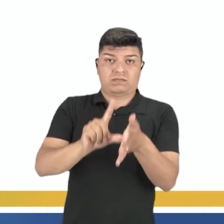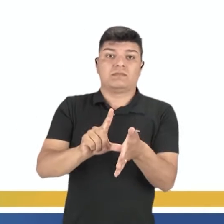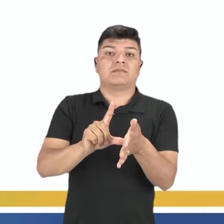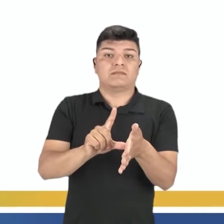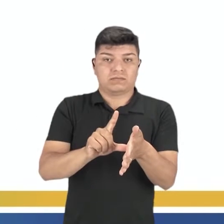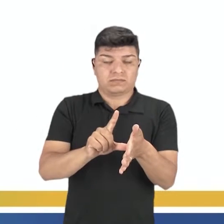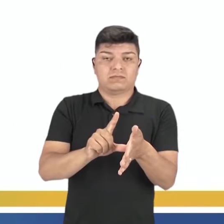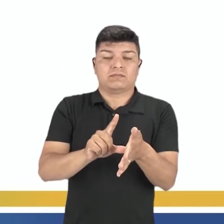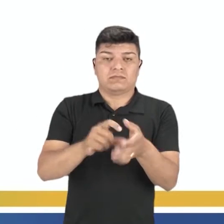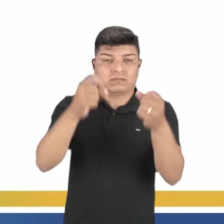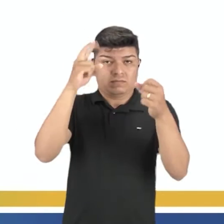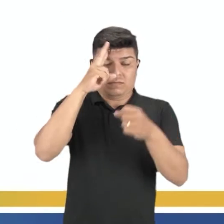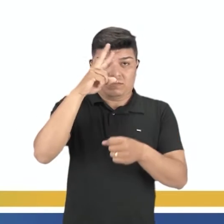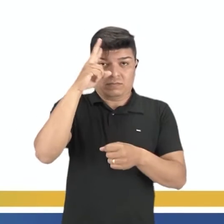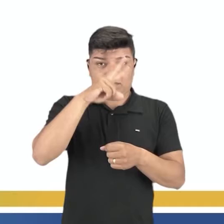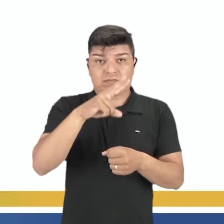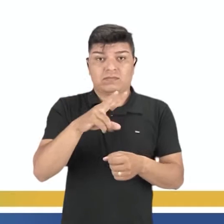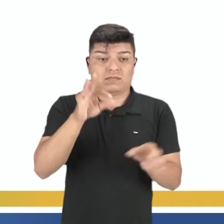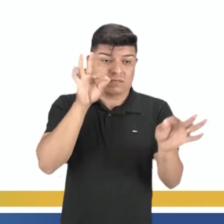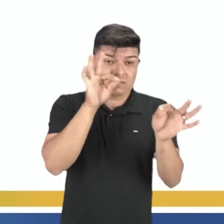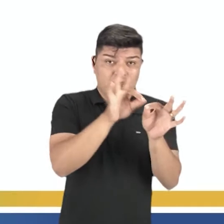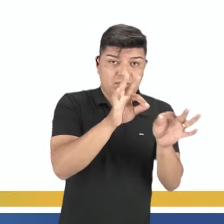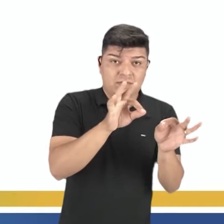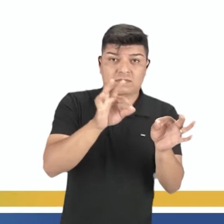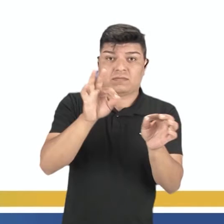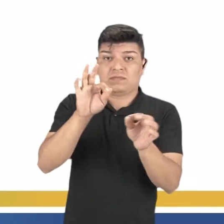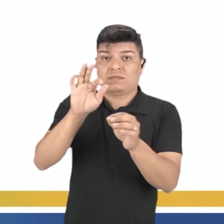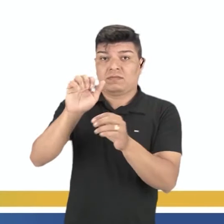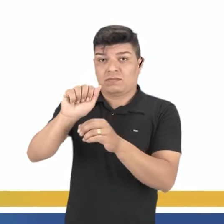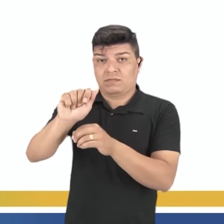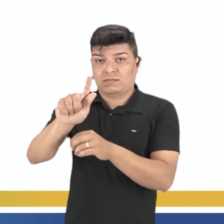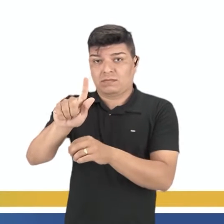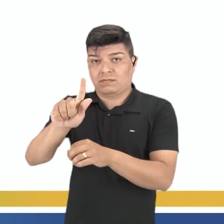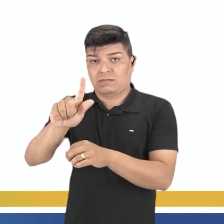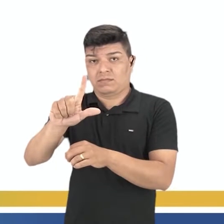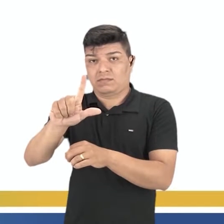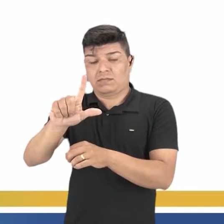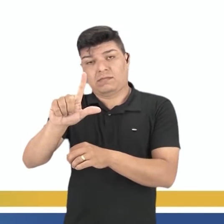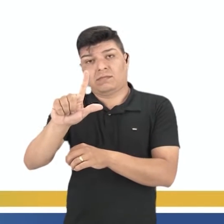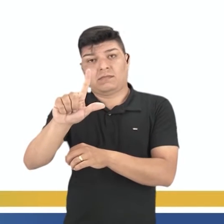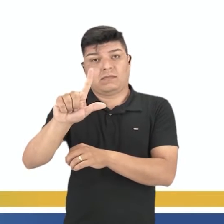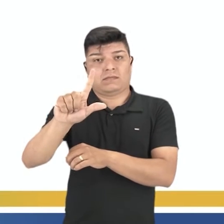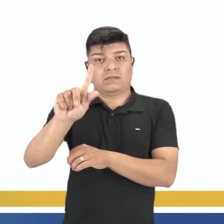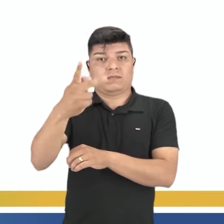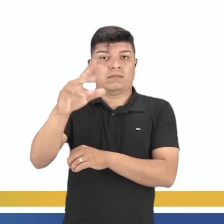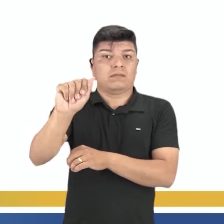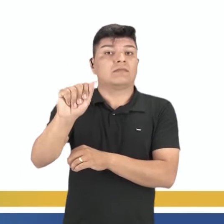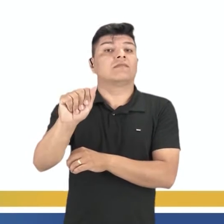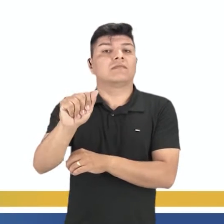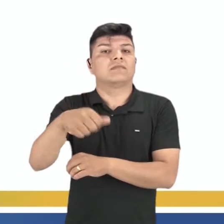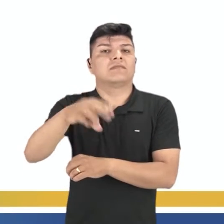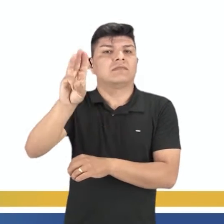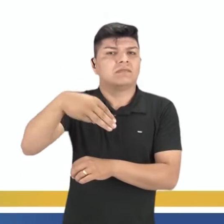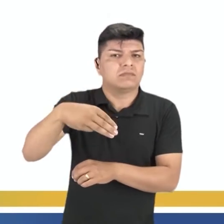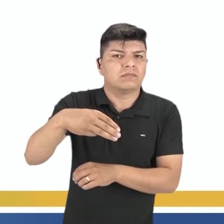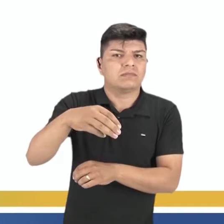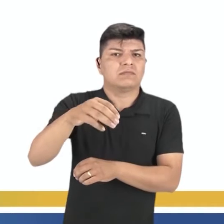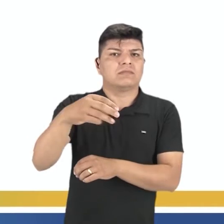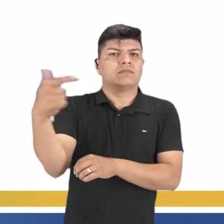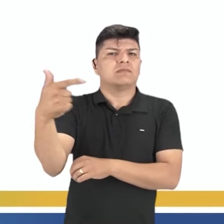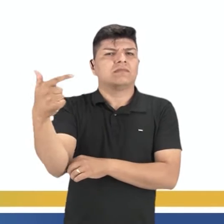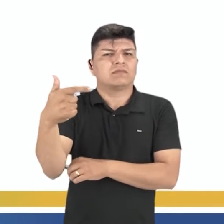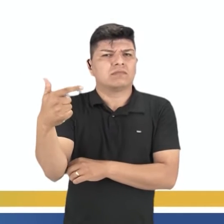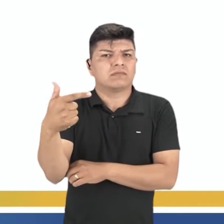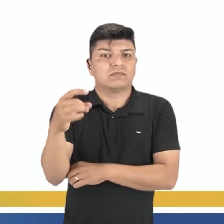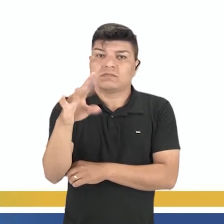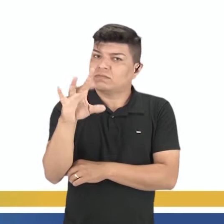o antagonista dessa história? A linha, a agulha, tá? E quem foram os secundários? Quem só